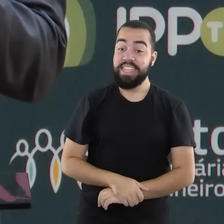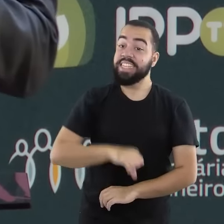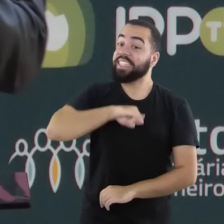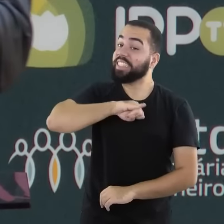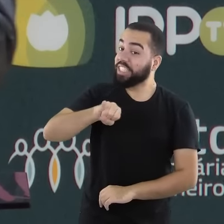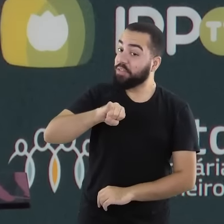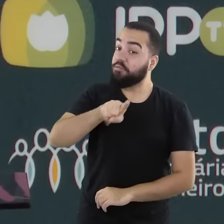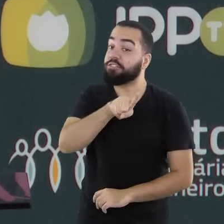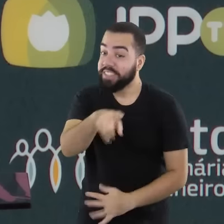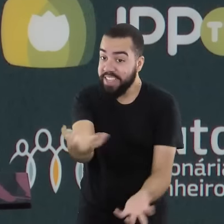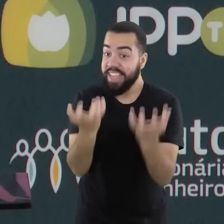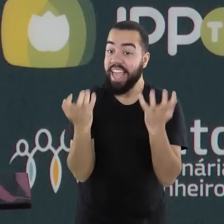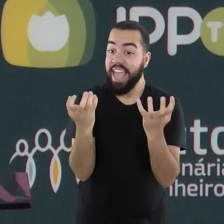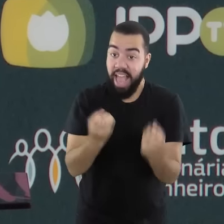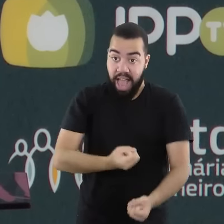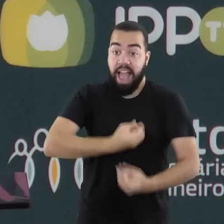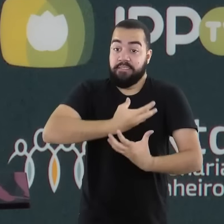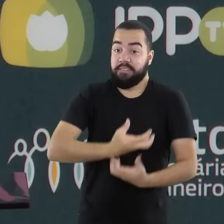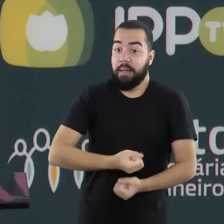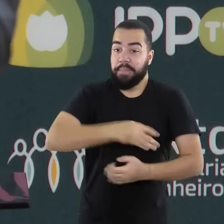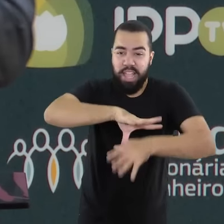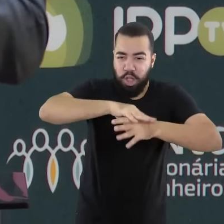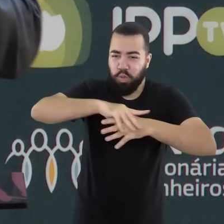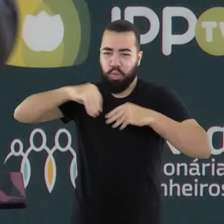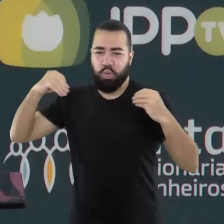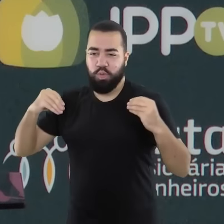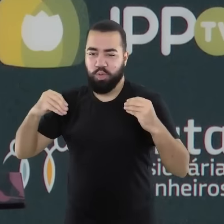avivamento, para que Deus mande cura para nós,